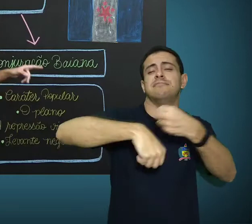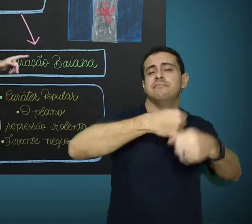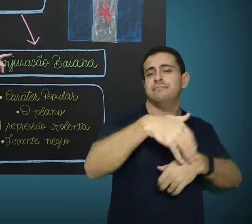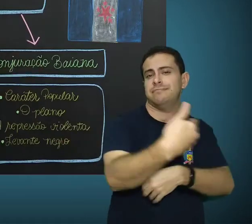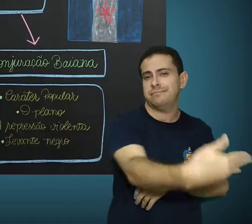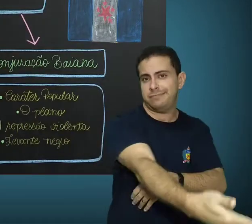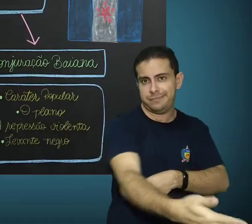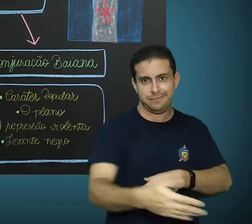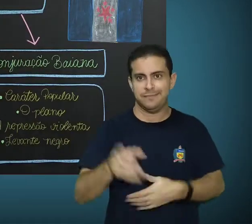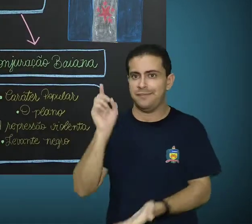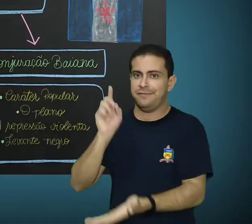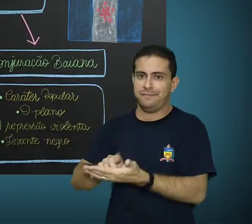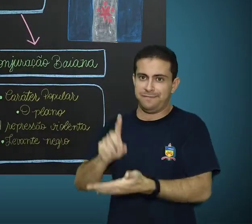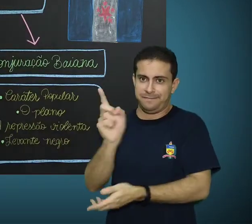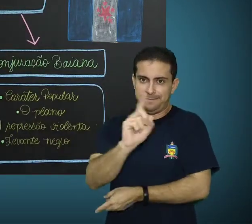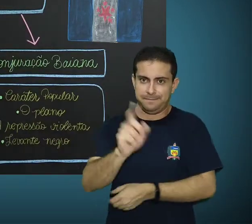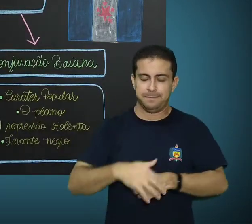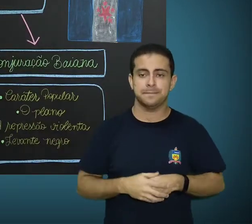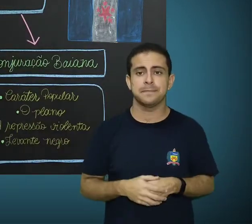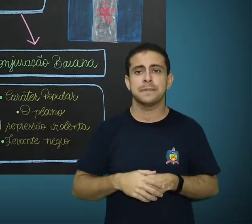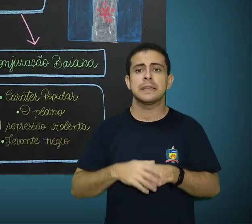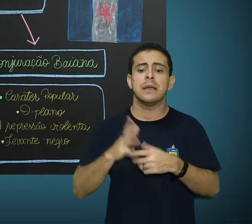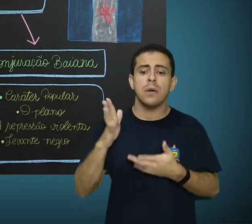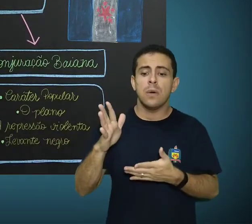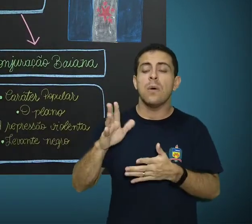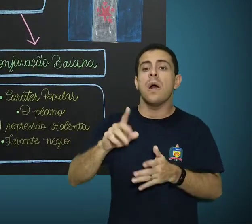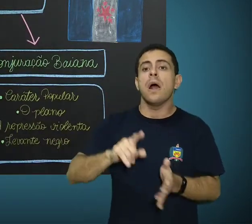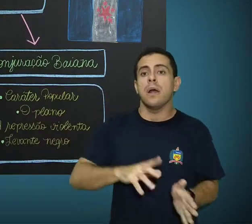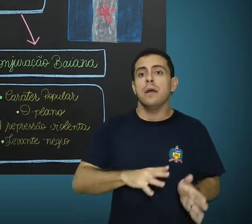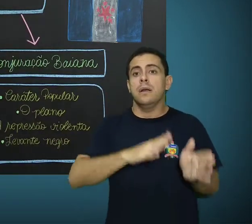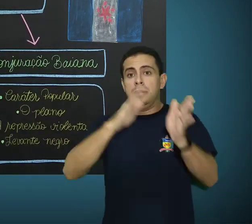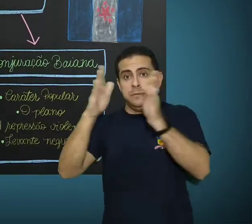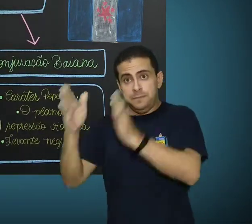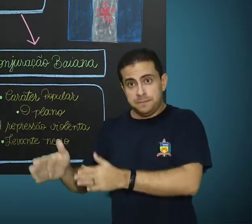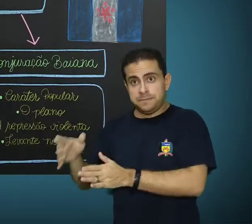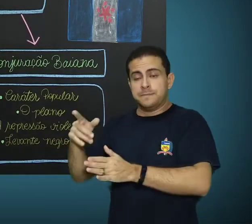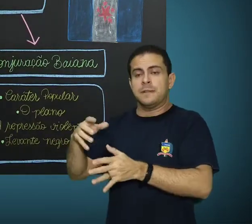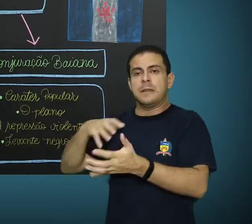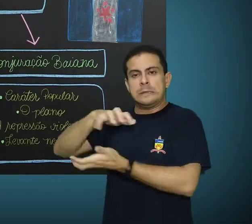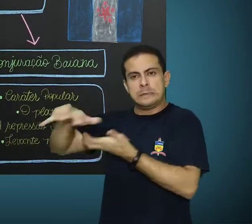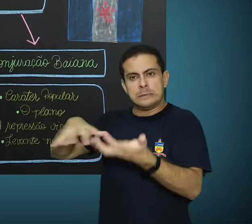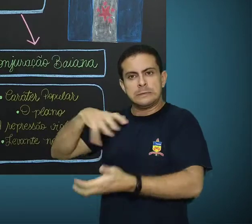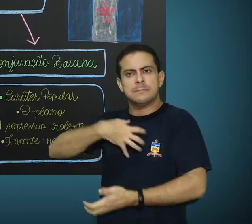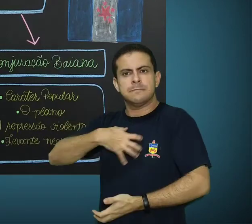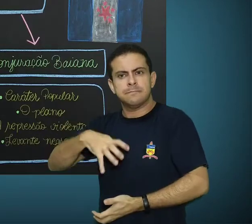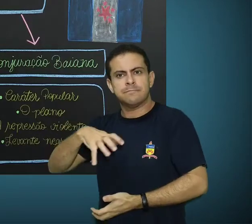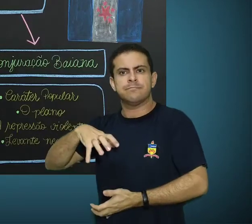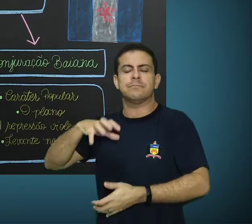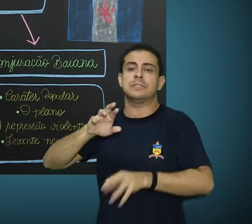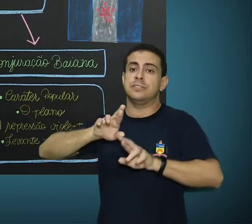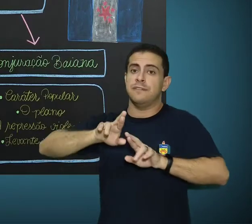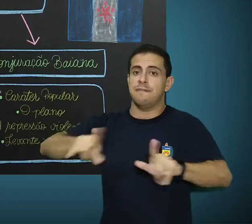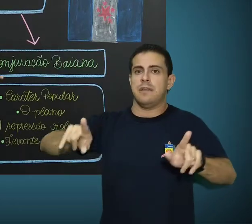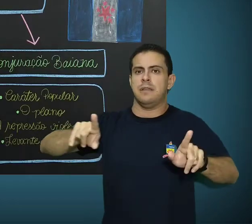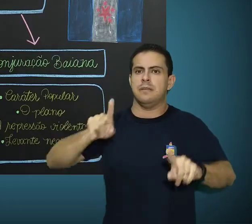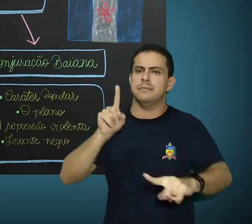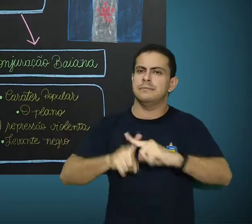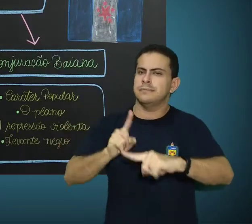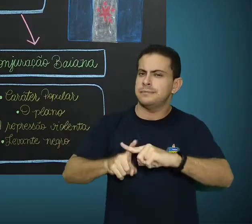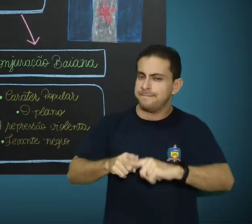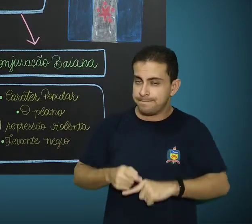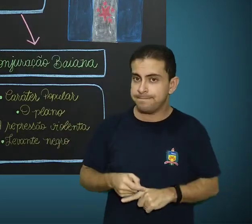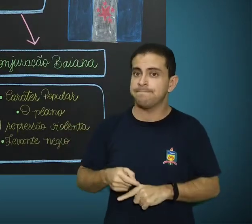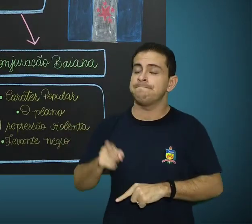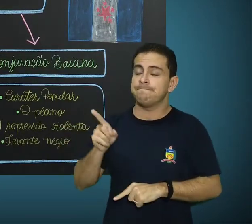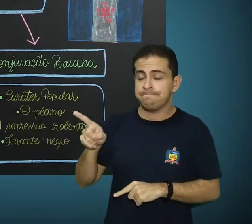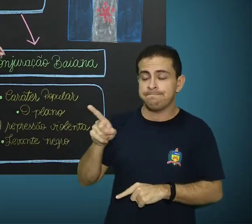gente vai ver que o caminho da Conjuração Baiana foi distinto e eu quero te desafiar a entender por quê. A